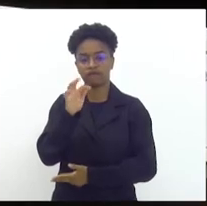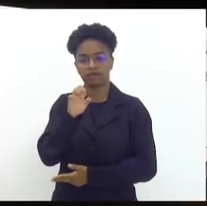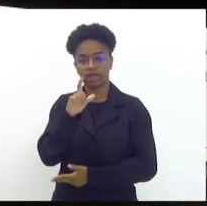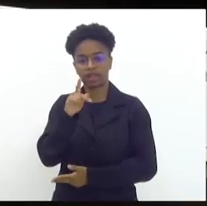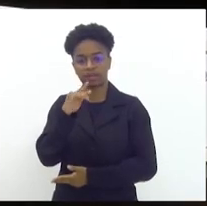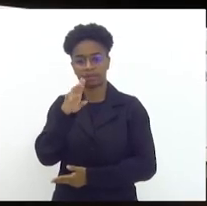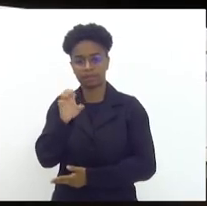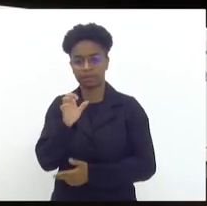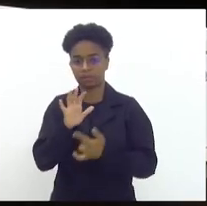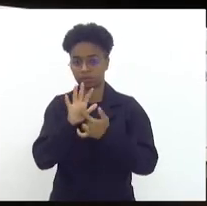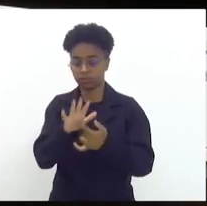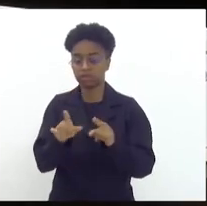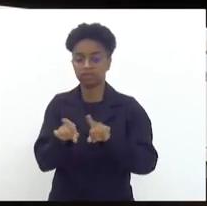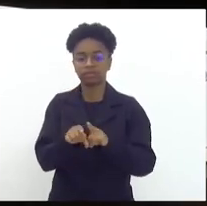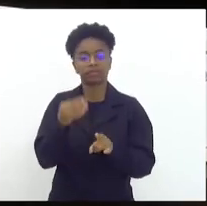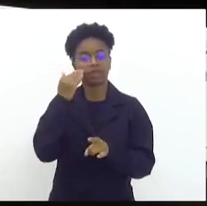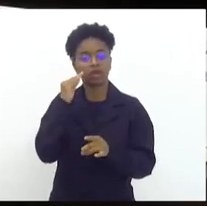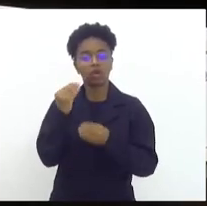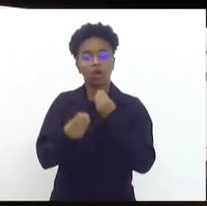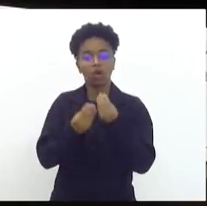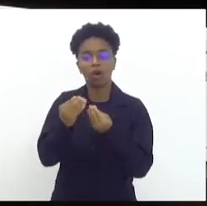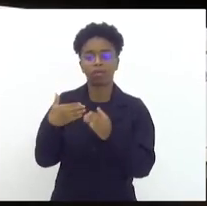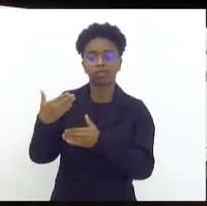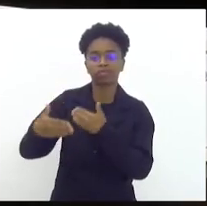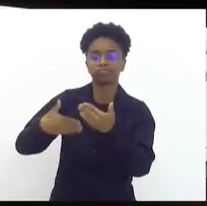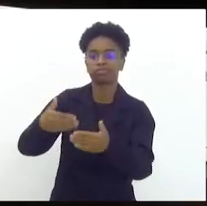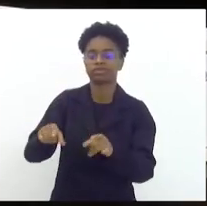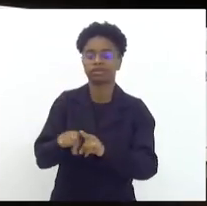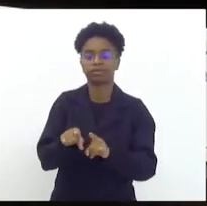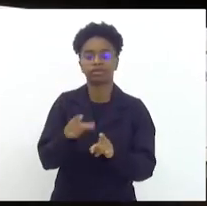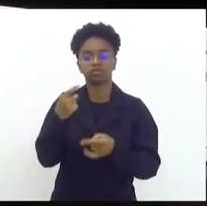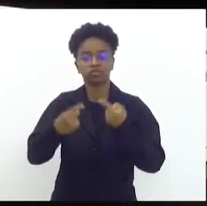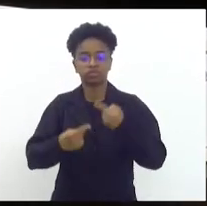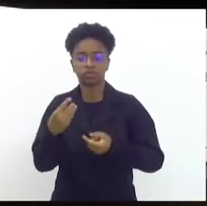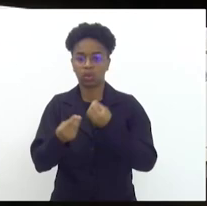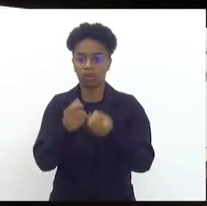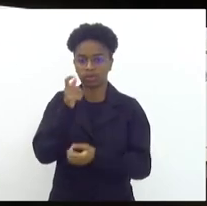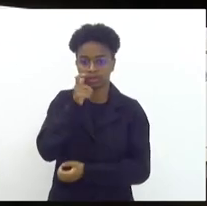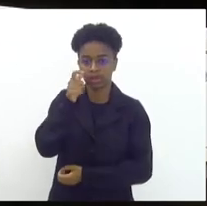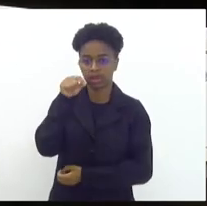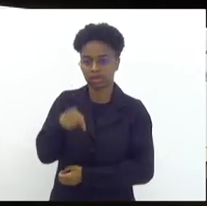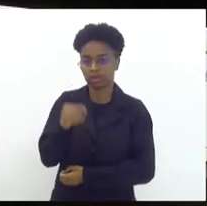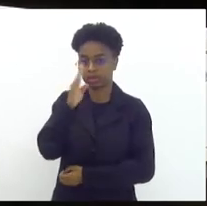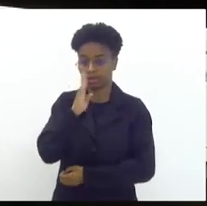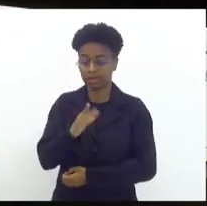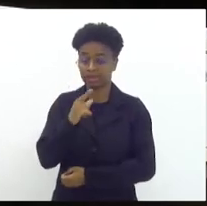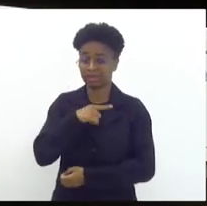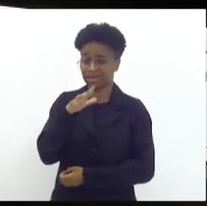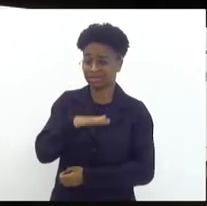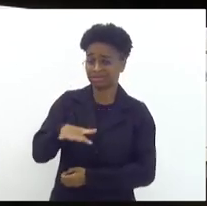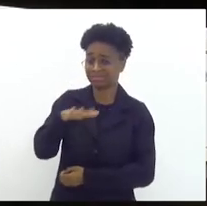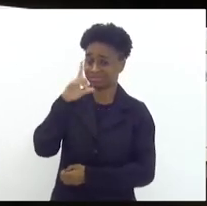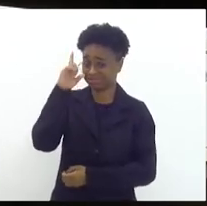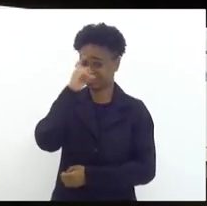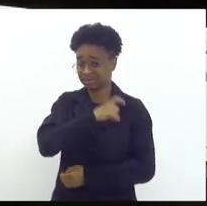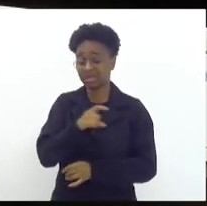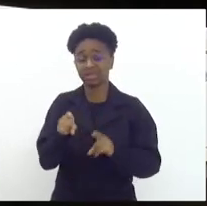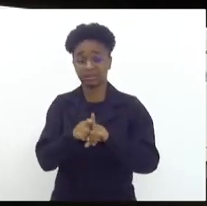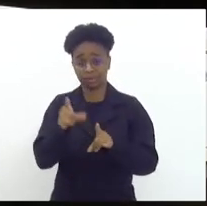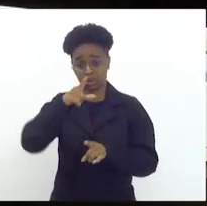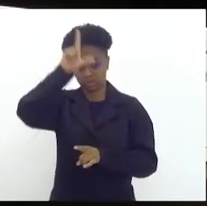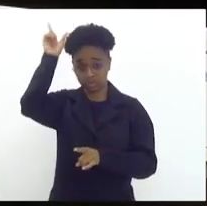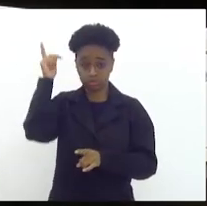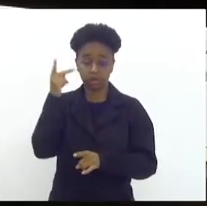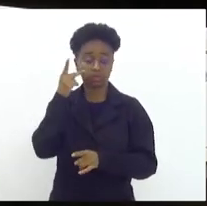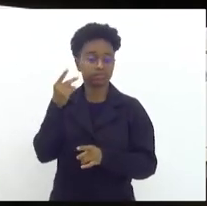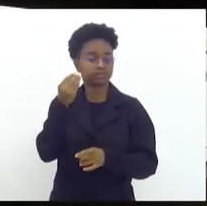a gente pode caminhar e tentar discutir com o interesse do Estado do Rio de Janeiro nesse cenário extremamente complexo que é um pouco que o deputado Municipal tem